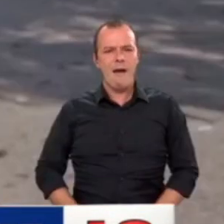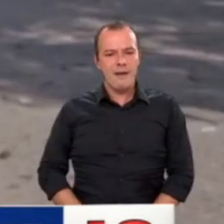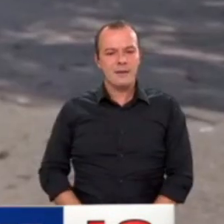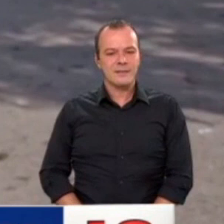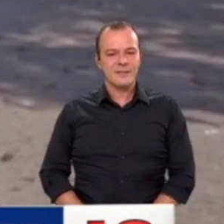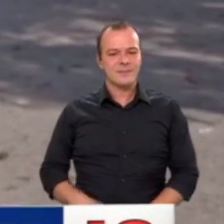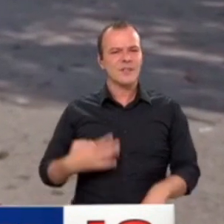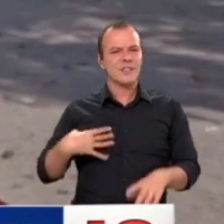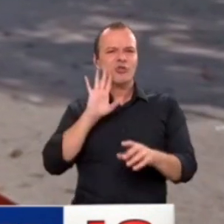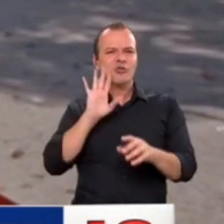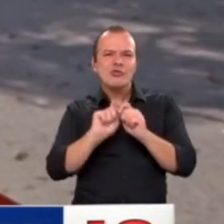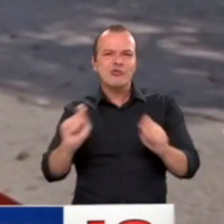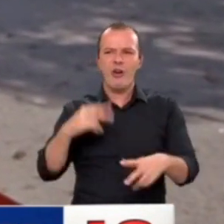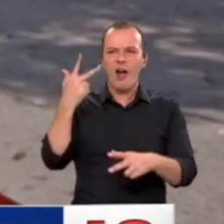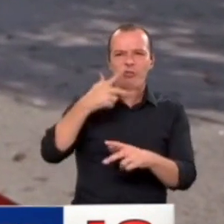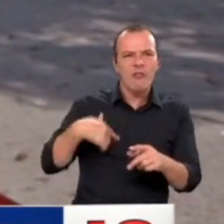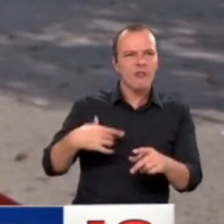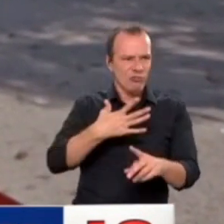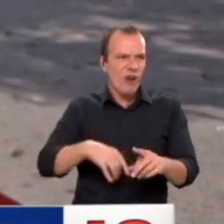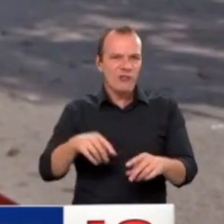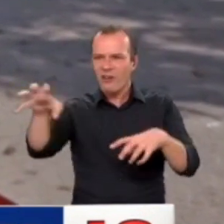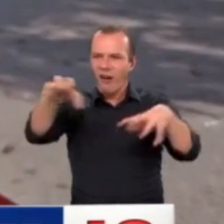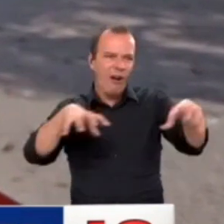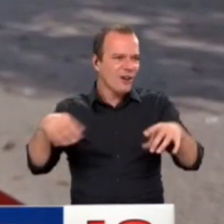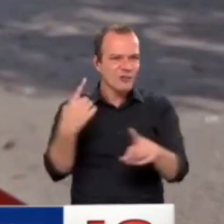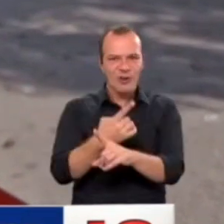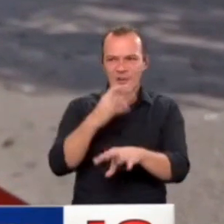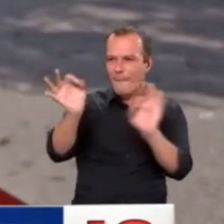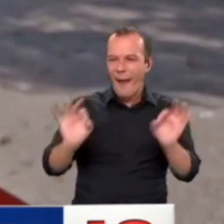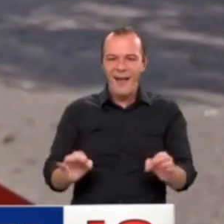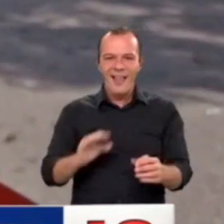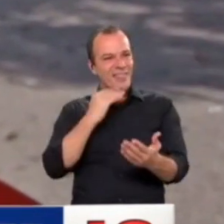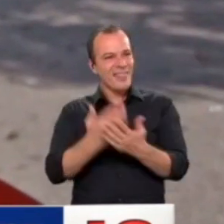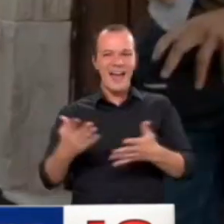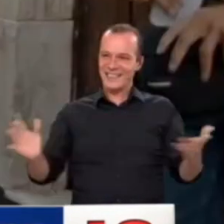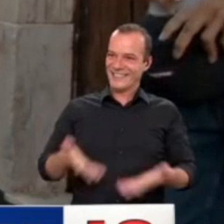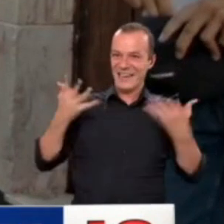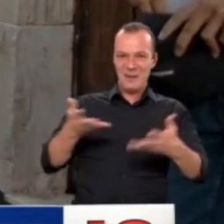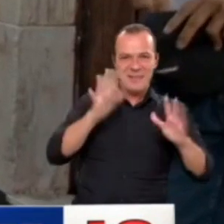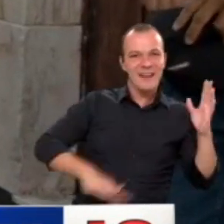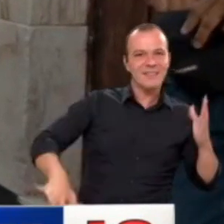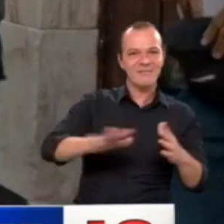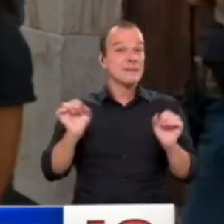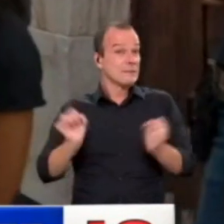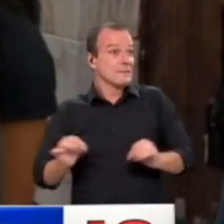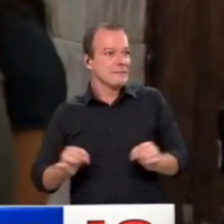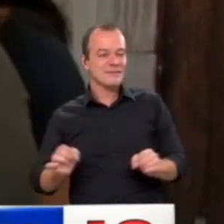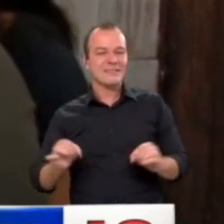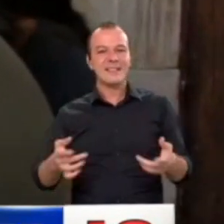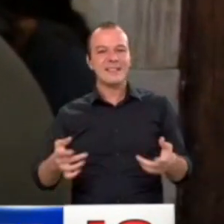Gosto de ver estes atores todos, isto tudo aqui montado. Gosto. Vem dar uma animaçãozinha, não é? Uhum. Claro. Oh, mas a gente tem uma